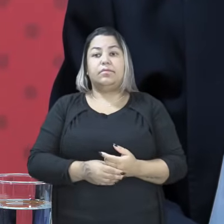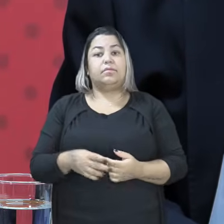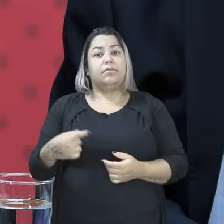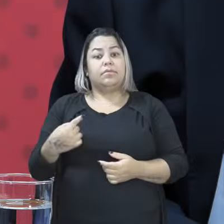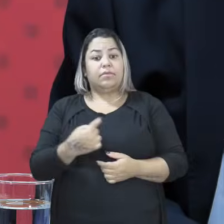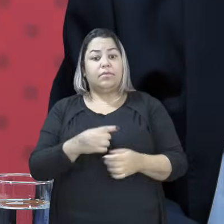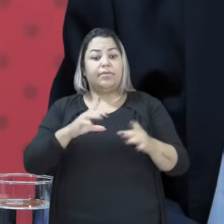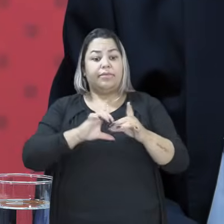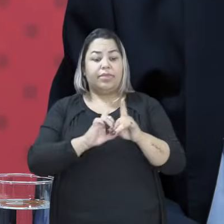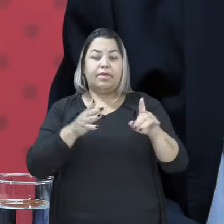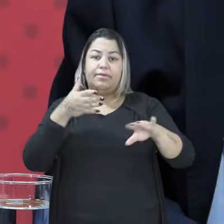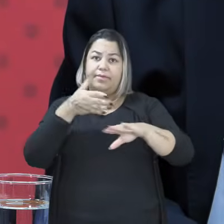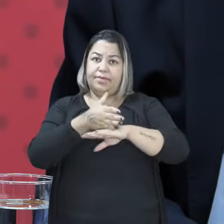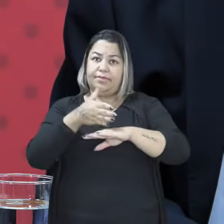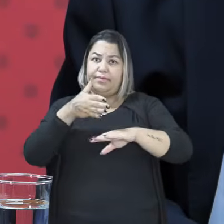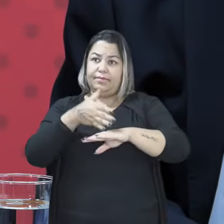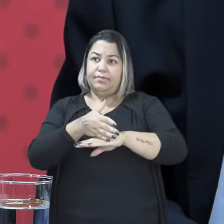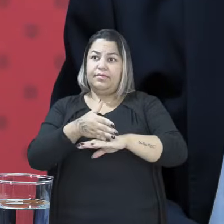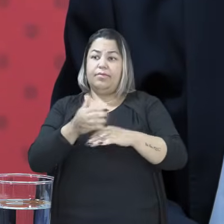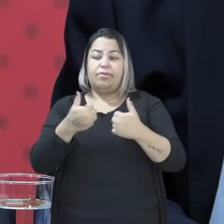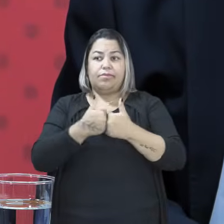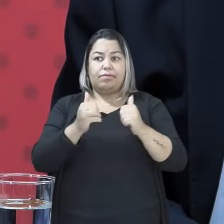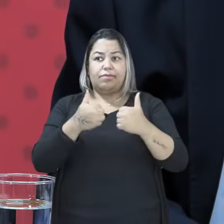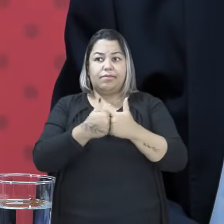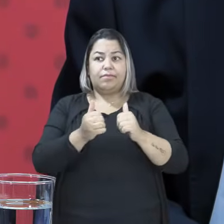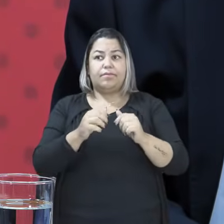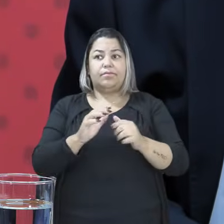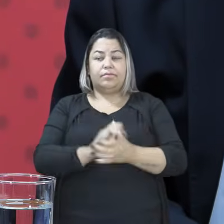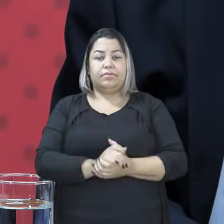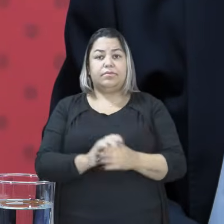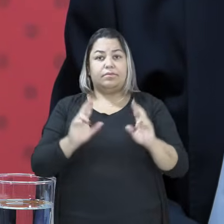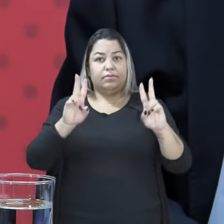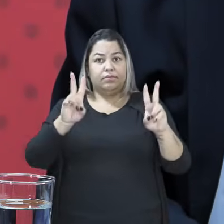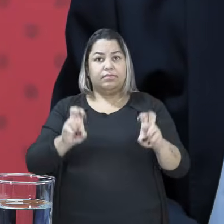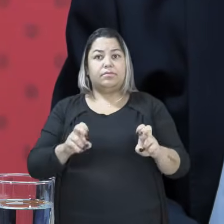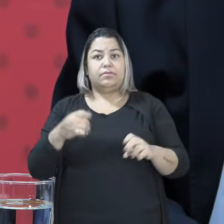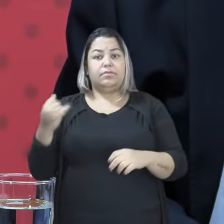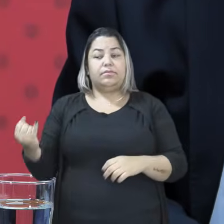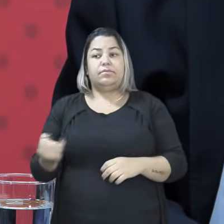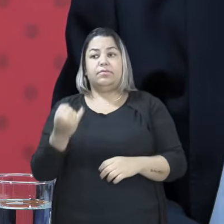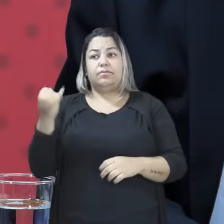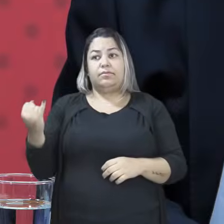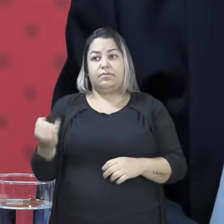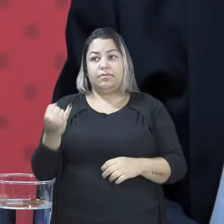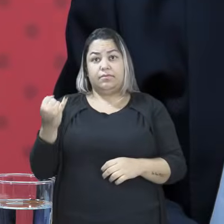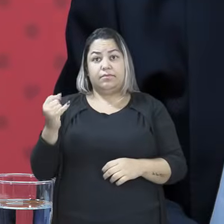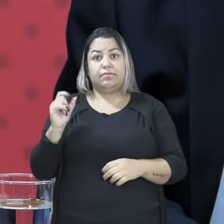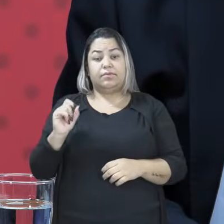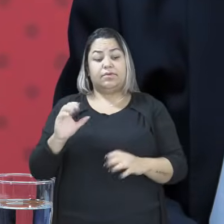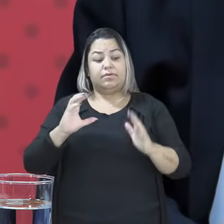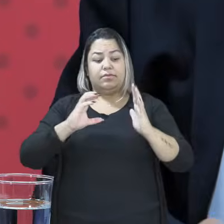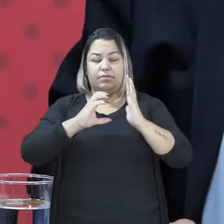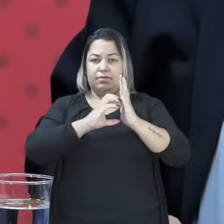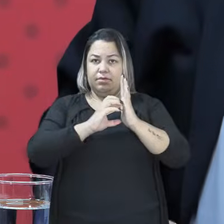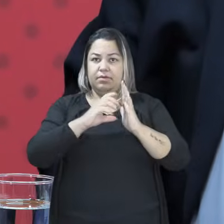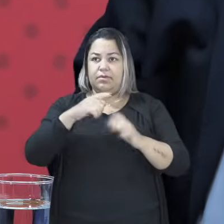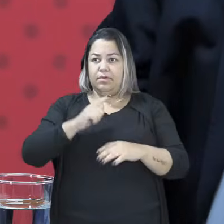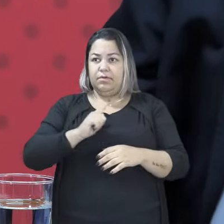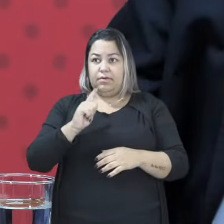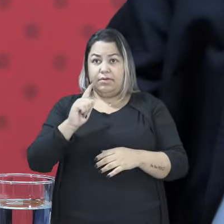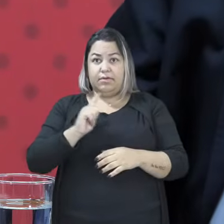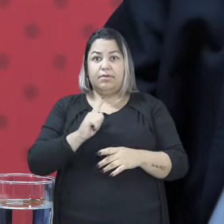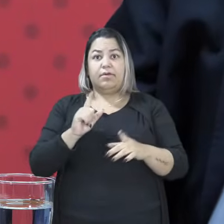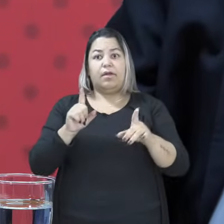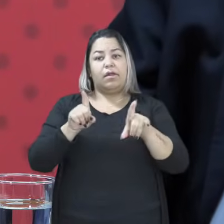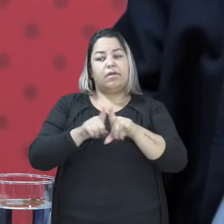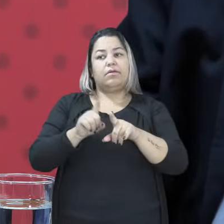o acesso ao transporte público. Então, são temas importantes que o partido tem que formular,